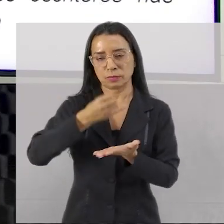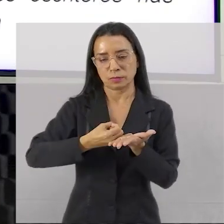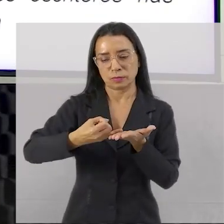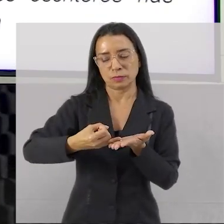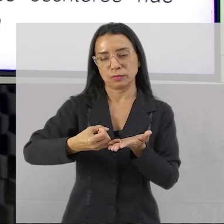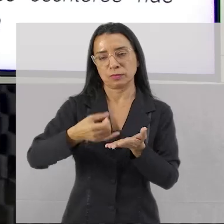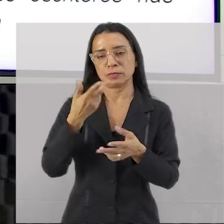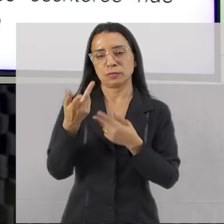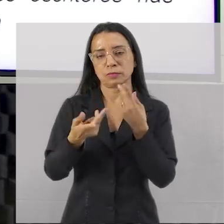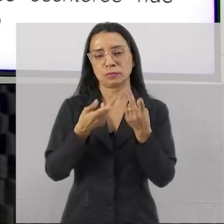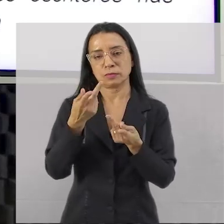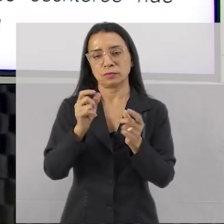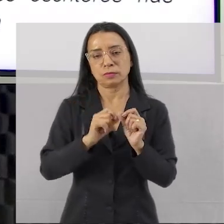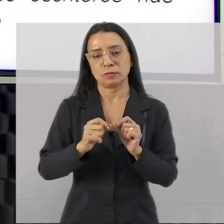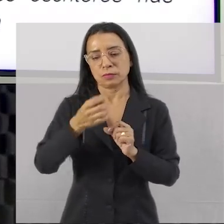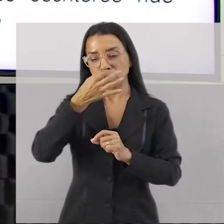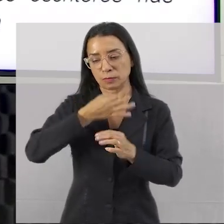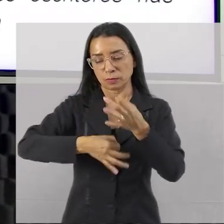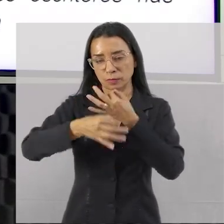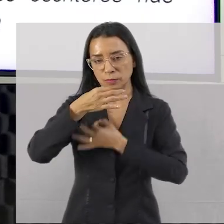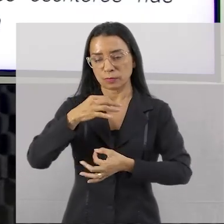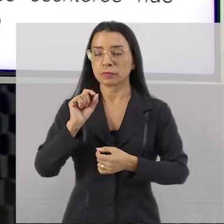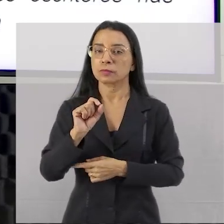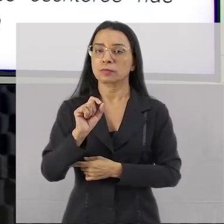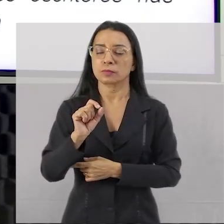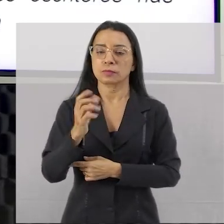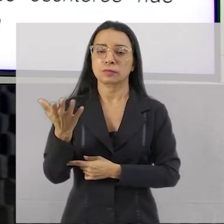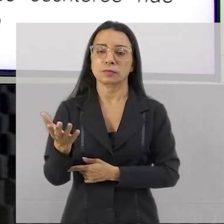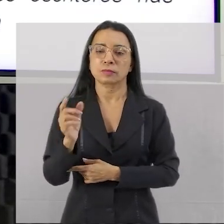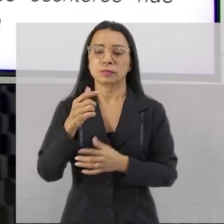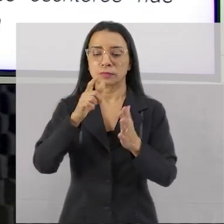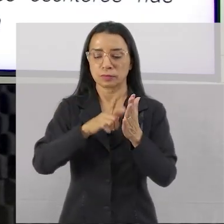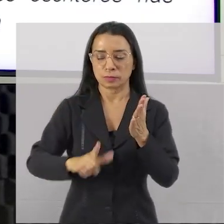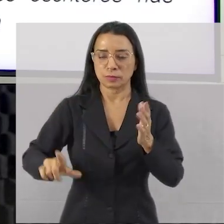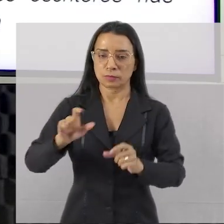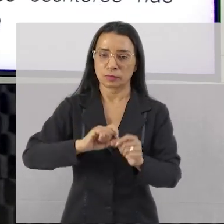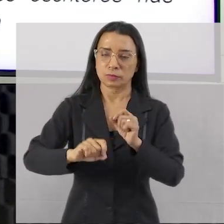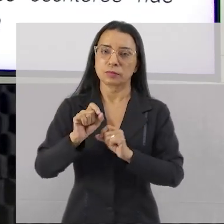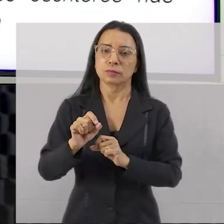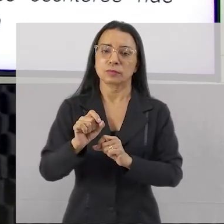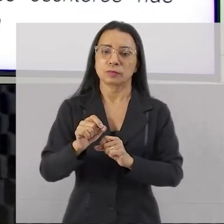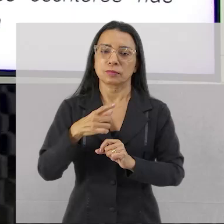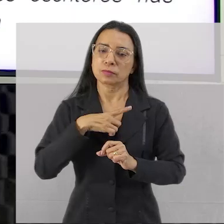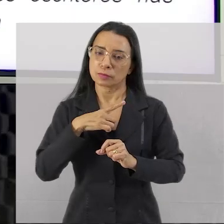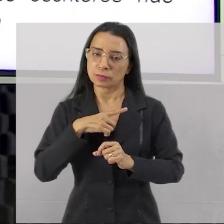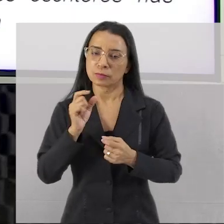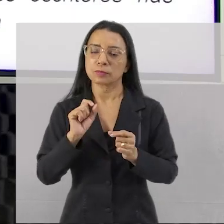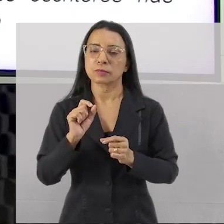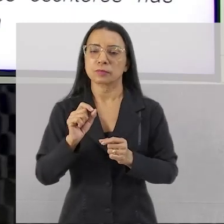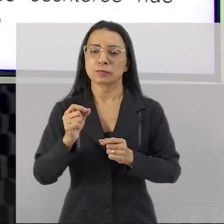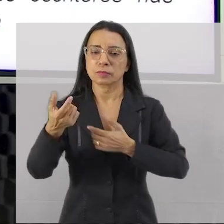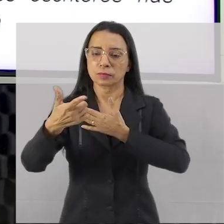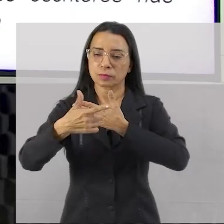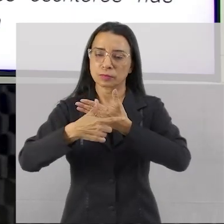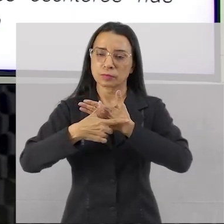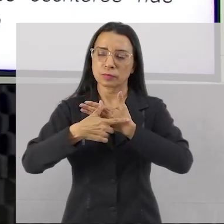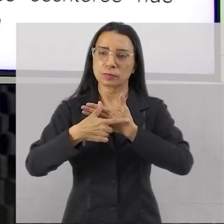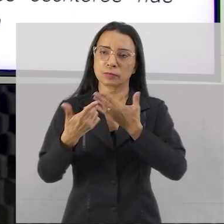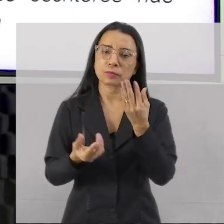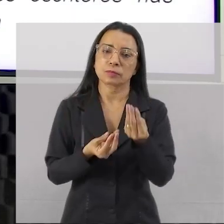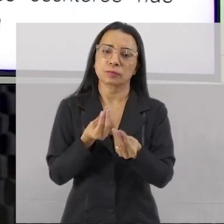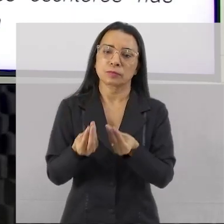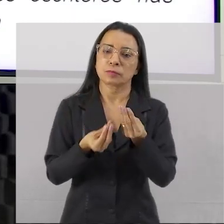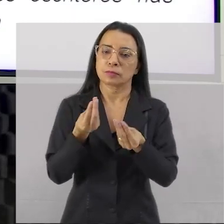ele disse, o posicionamento dele crítico foi esse, que a literatura exerce uma